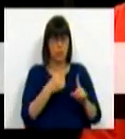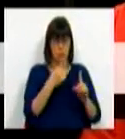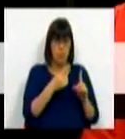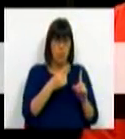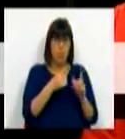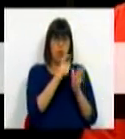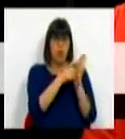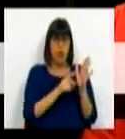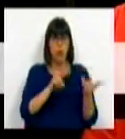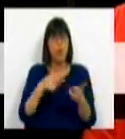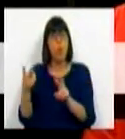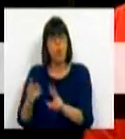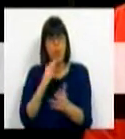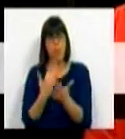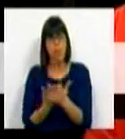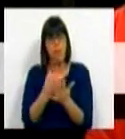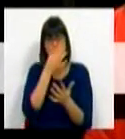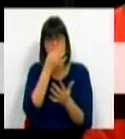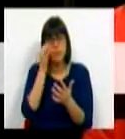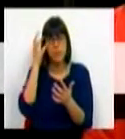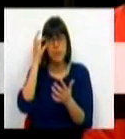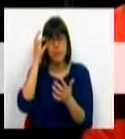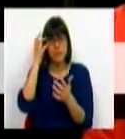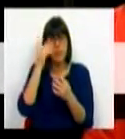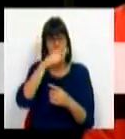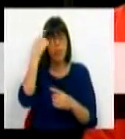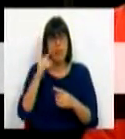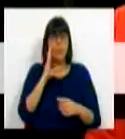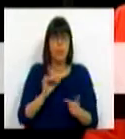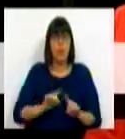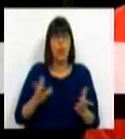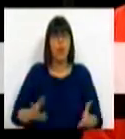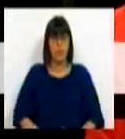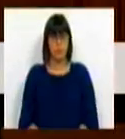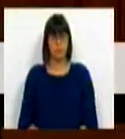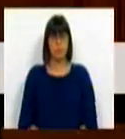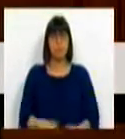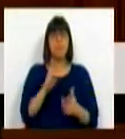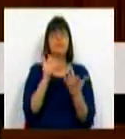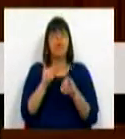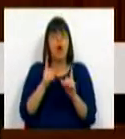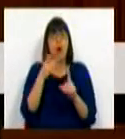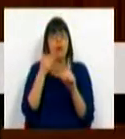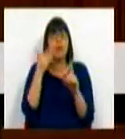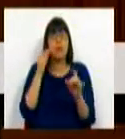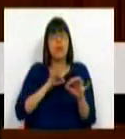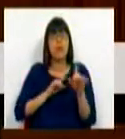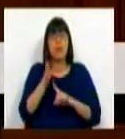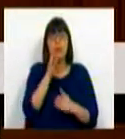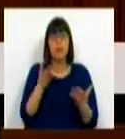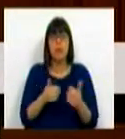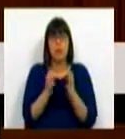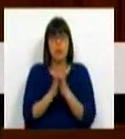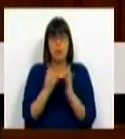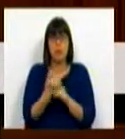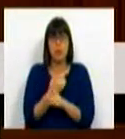entre umas disposições e outras colocou dificuldades ao banco ou não? Em que aspecto em concreto, Sr. Deputado? Em todos